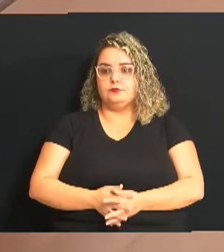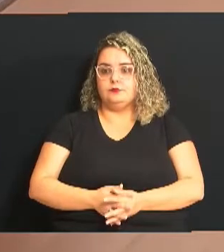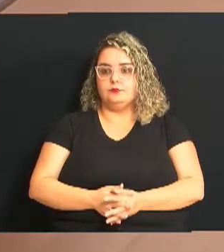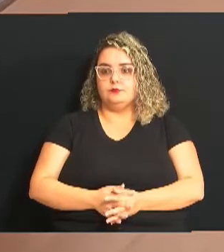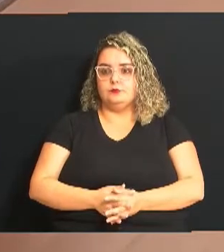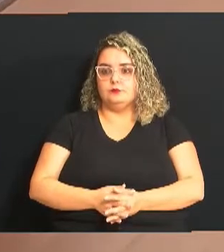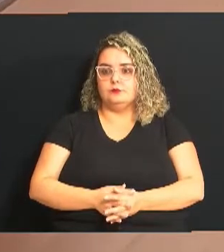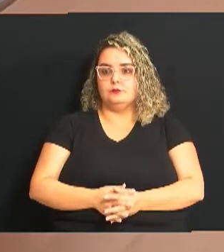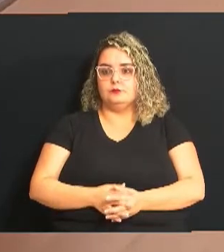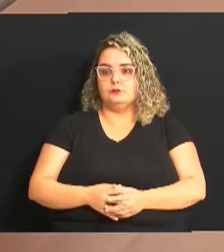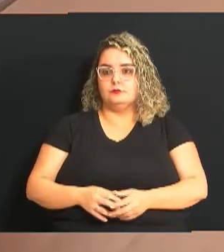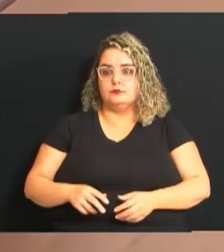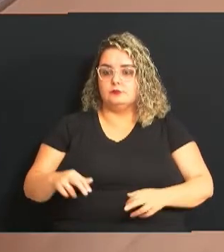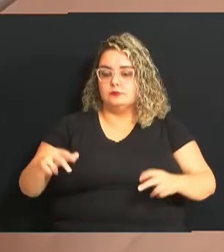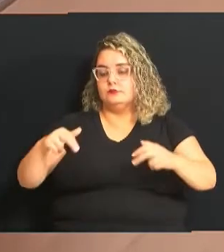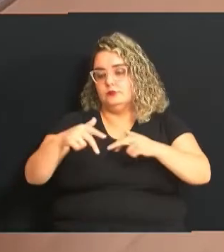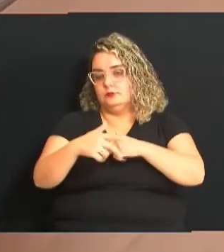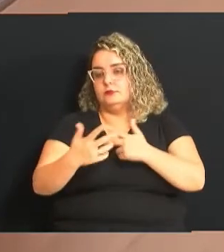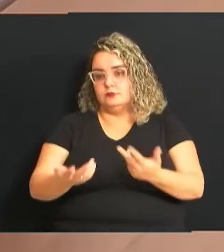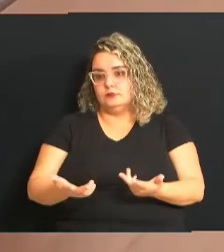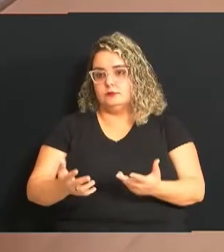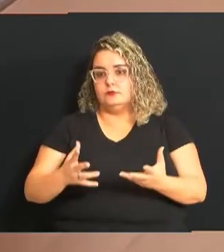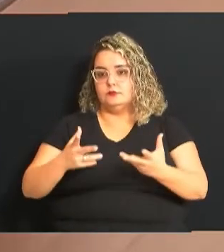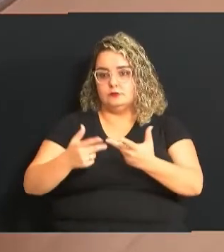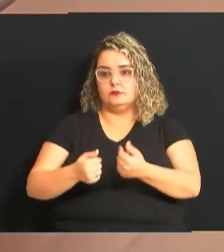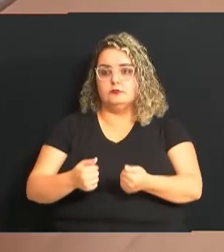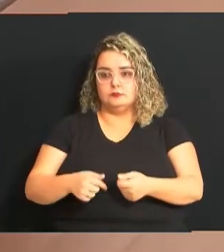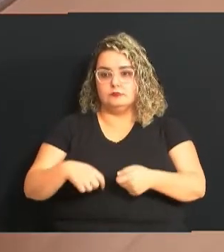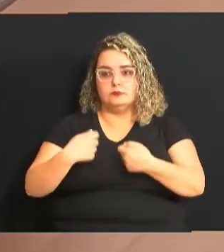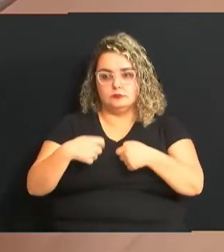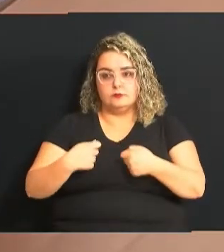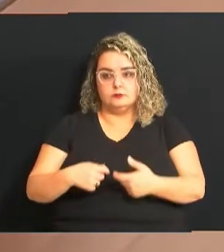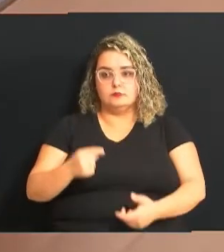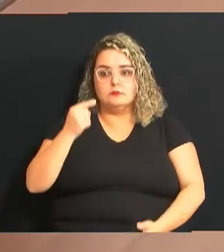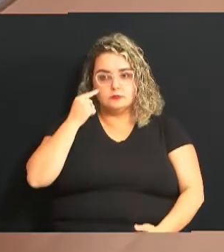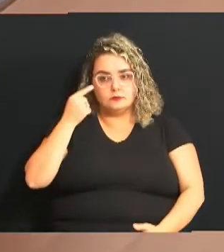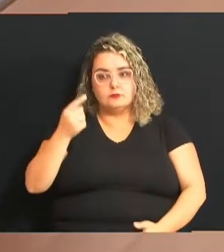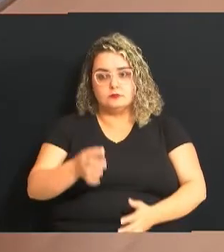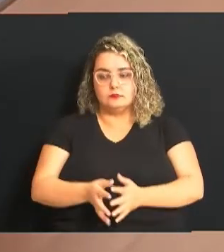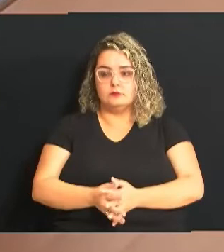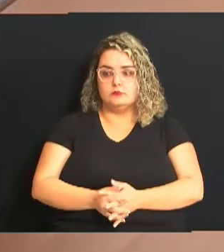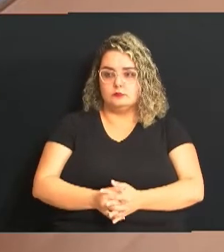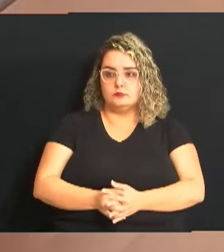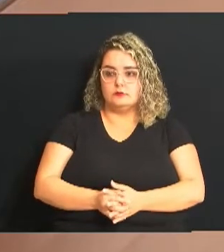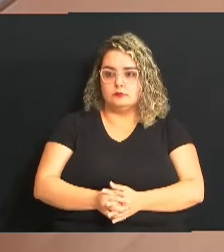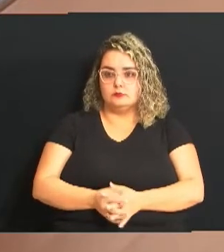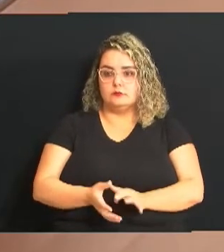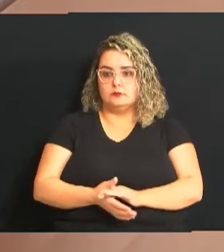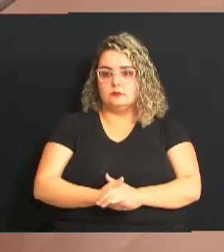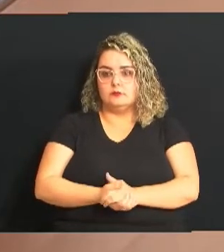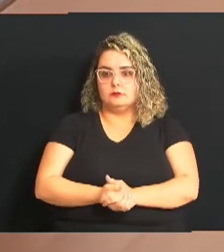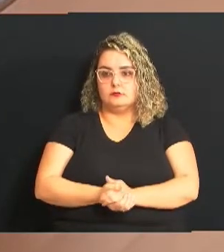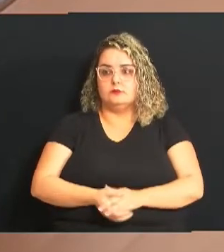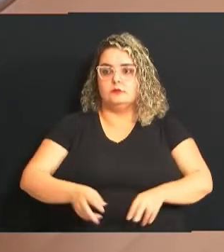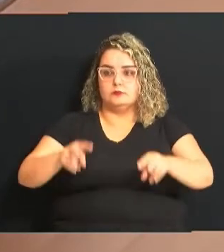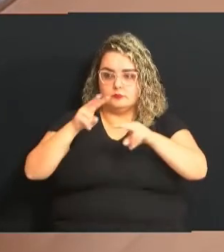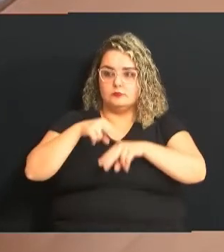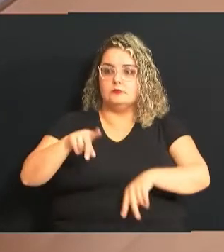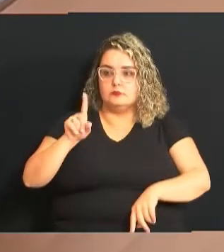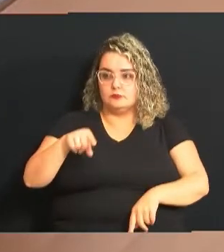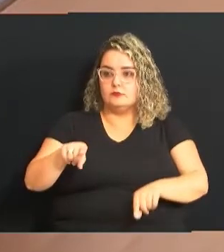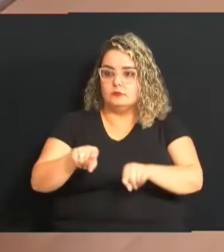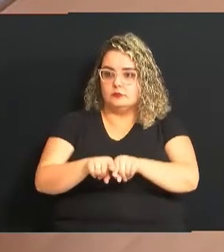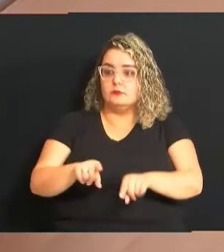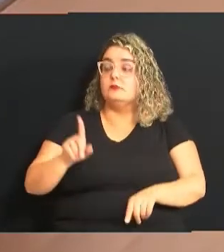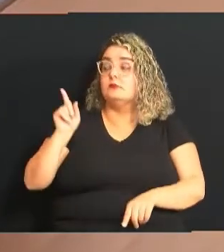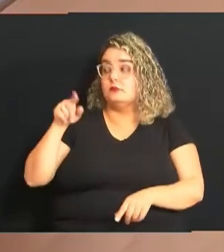de locomoção, tudo. Então, tudo isso tem que ser realmente pensado sobre esse olhar também. Né? É verdade. Tá.